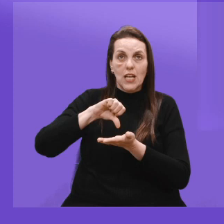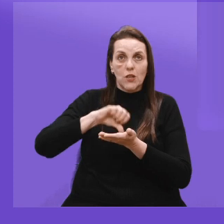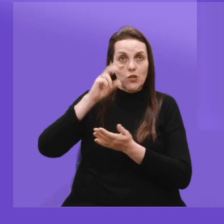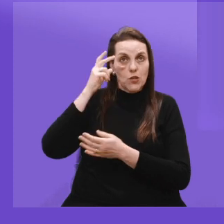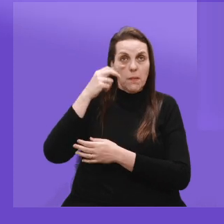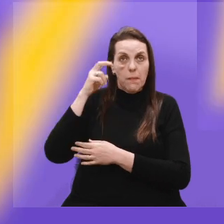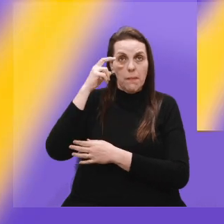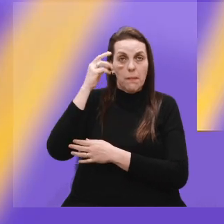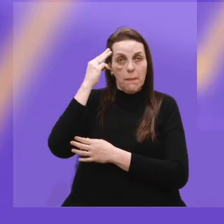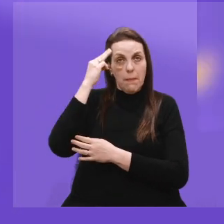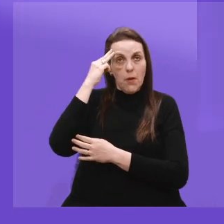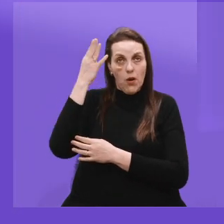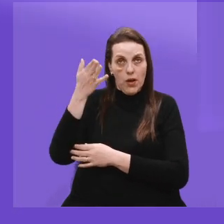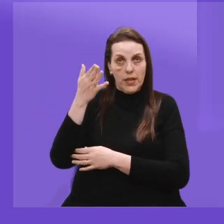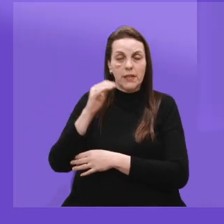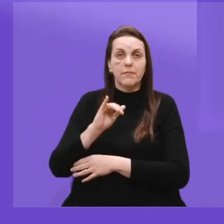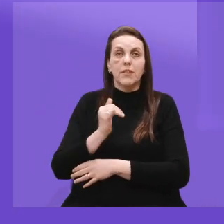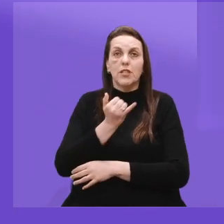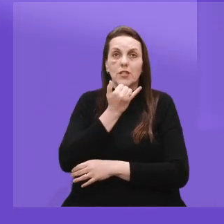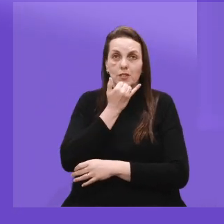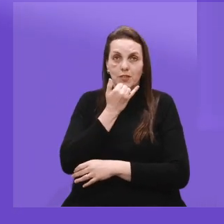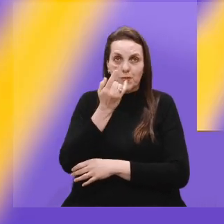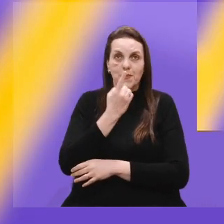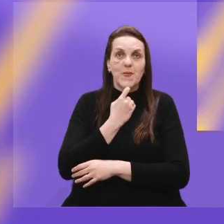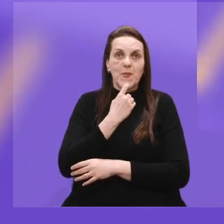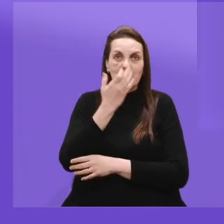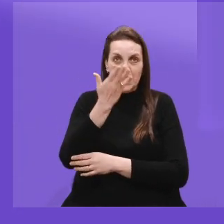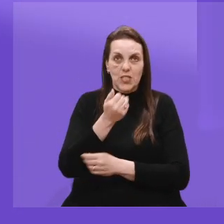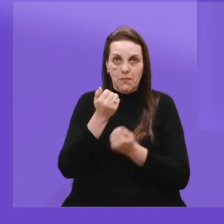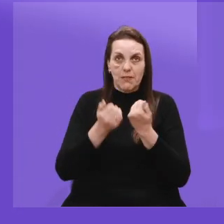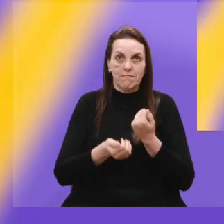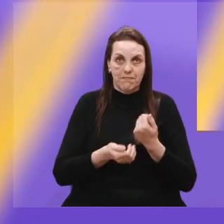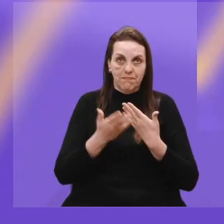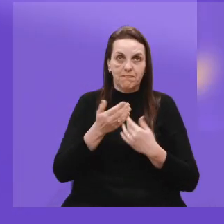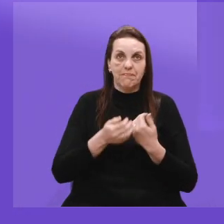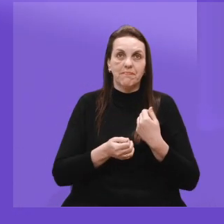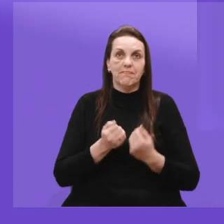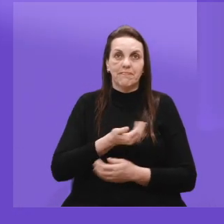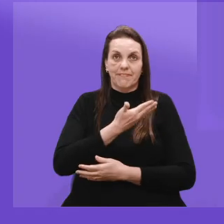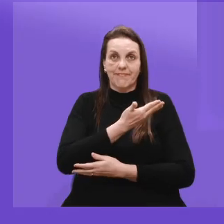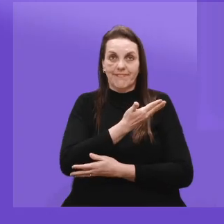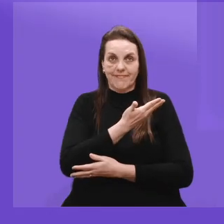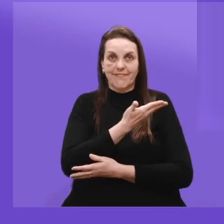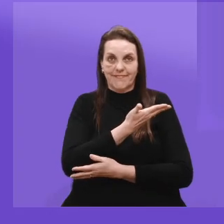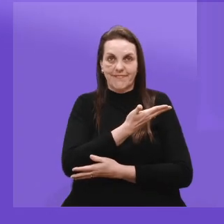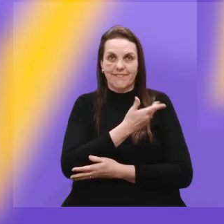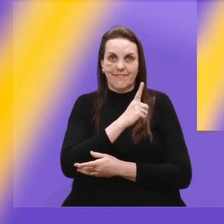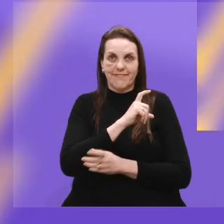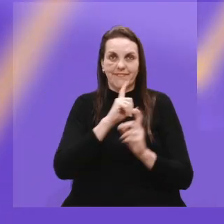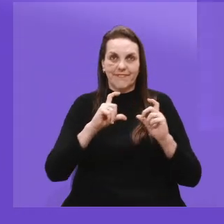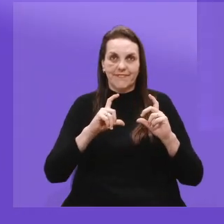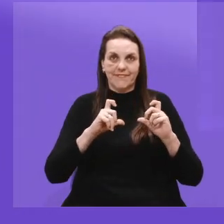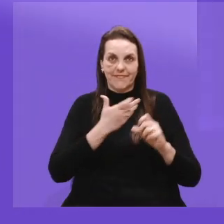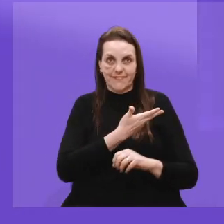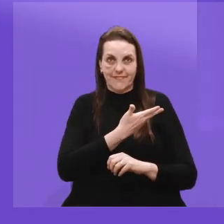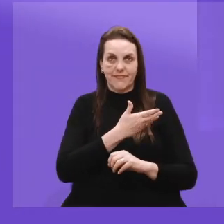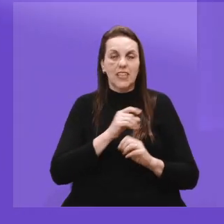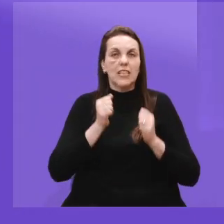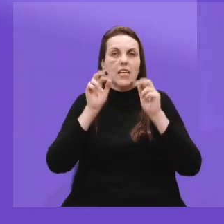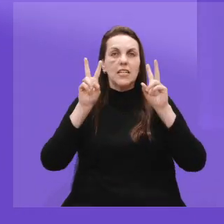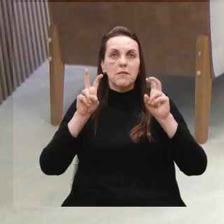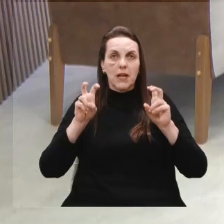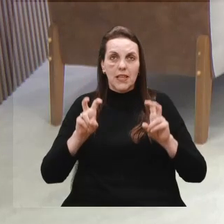né? Desculpa, Rose, só para fazer a menção, pode continuar. Não, eu estava comentando isso, só que tem coisas específicas